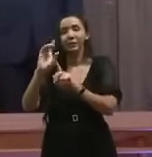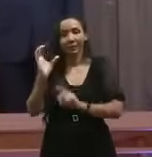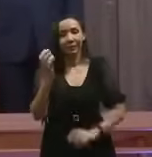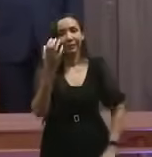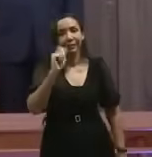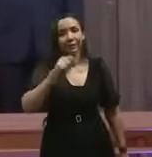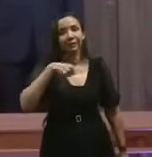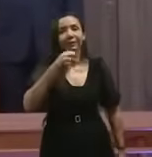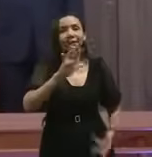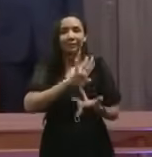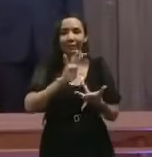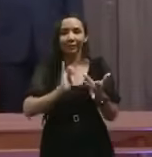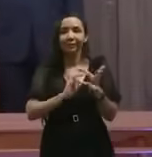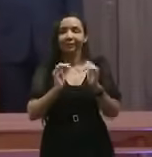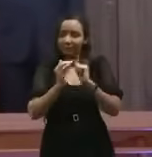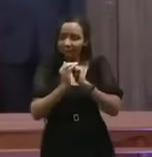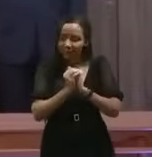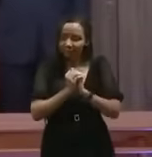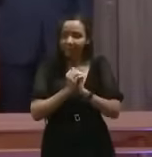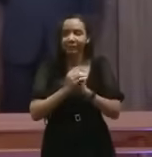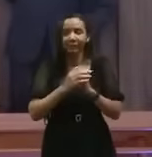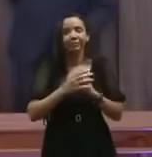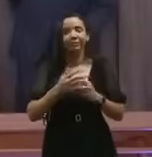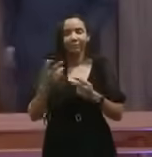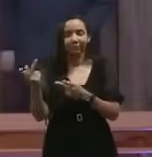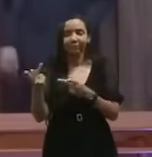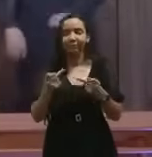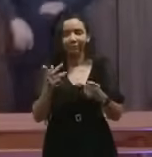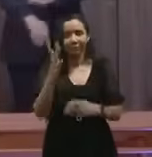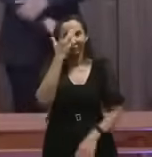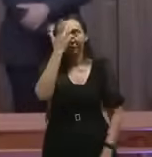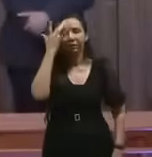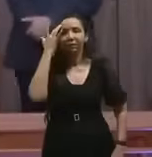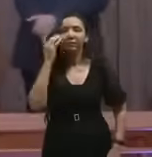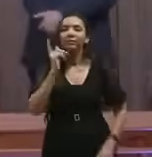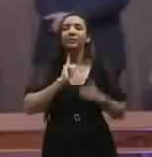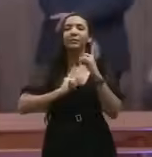Jesus Amém vamos ficar de pé convida alguém que deseja aceitar a Cristo como salvador como